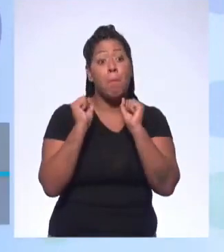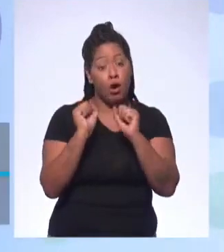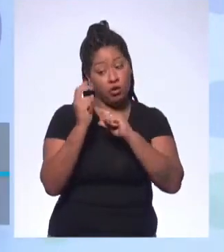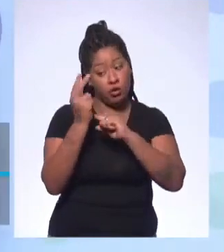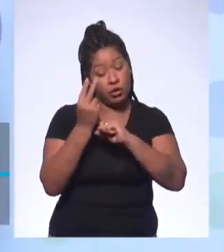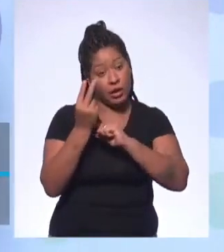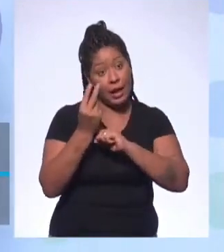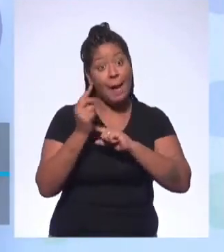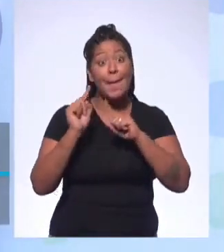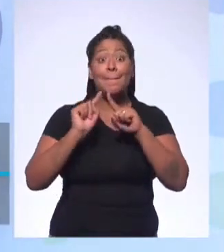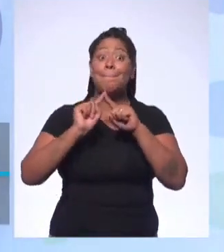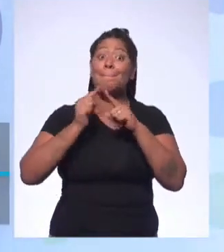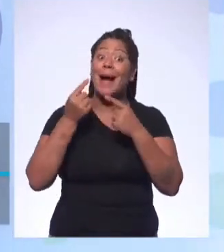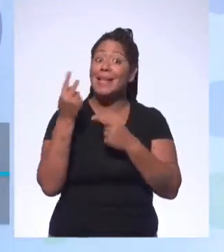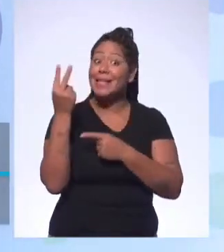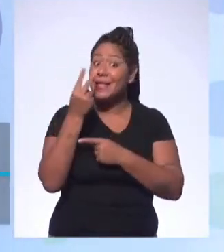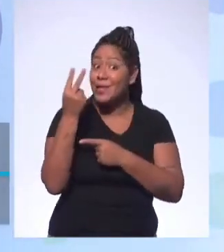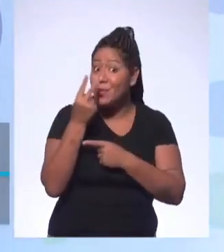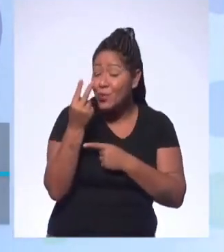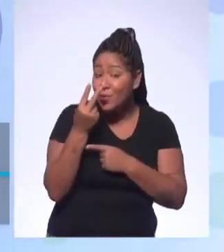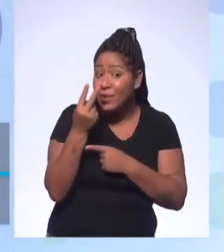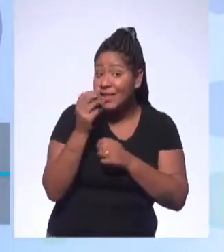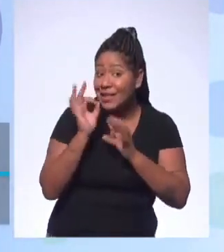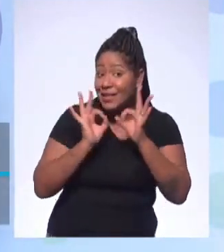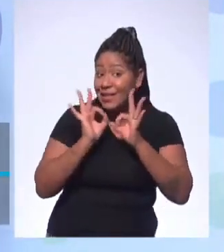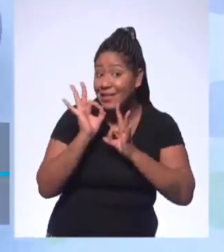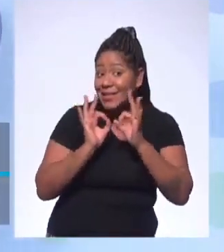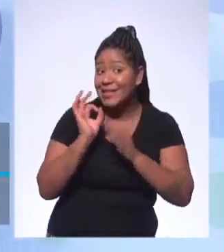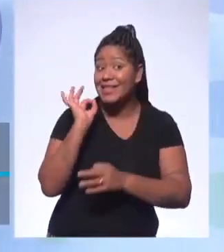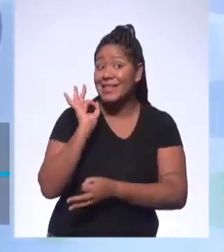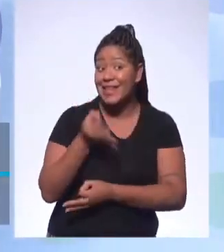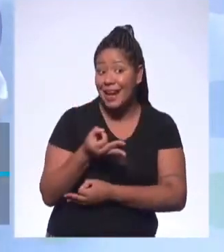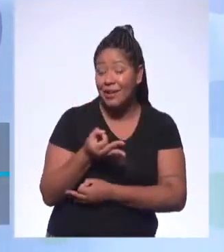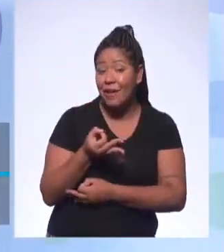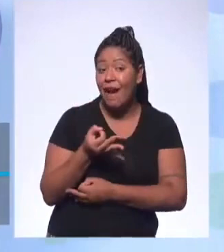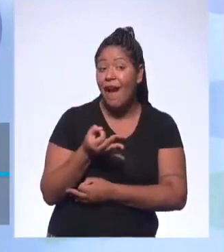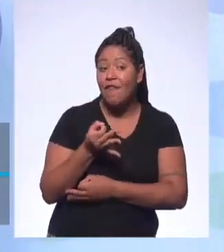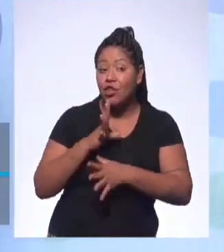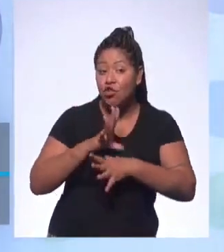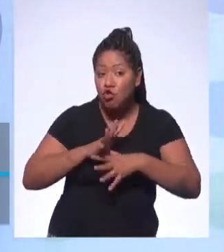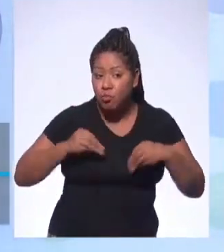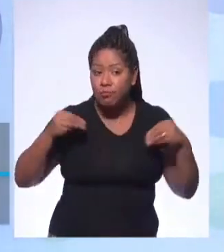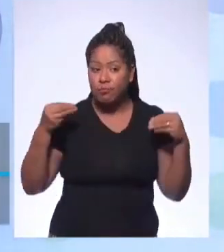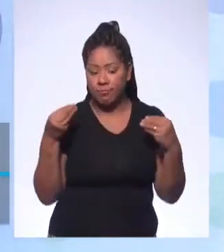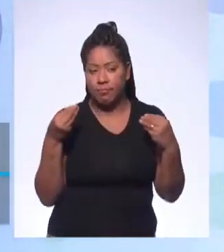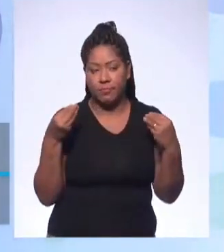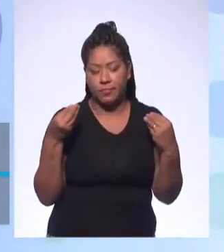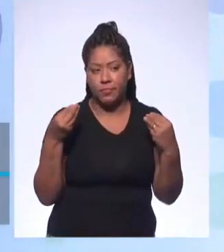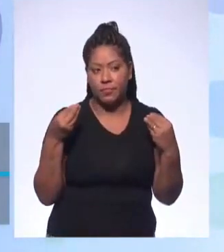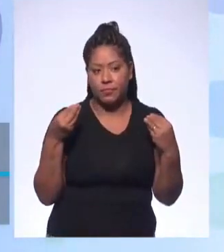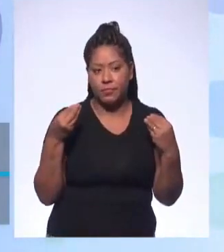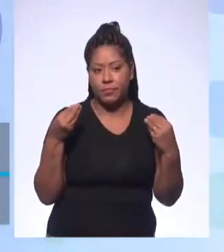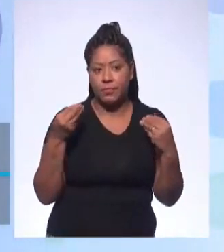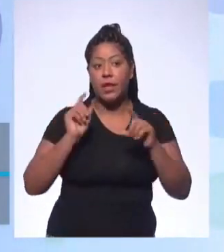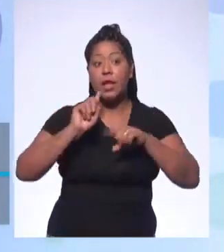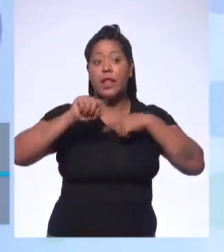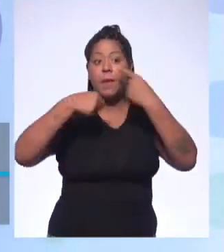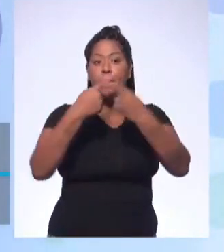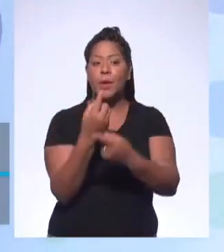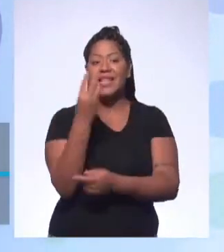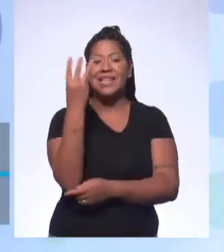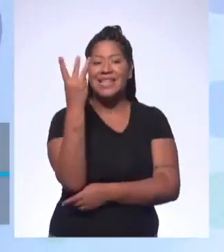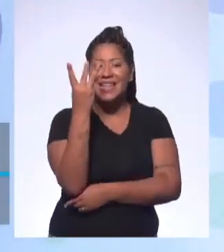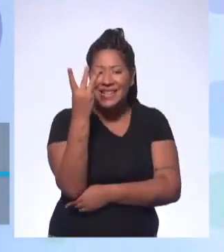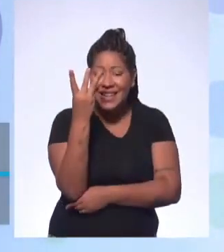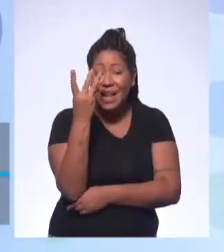não for se tratar ou não se tratar da forma corretamente, vai desaparecer também. E aí vem para a terceira fase, que pode